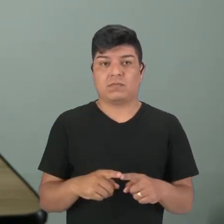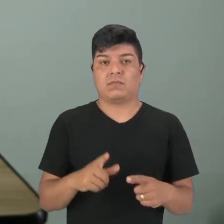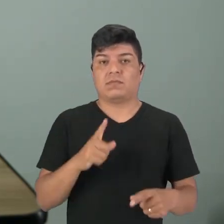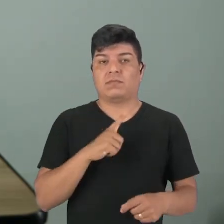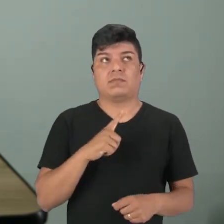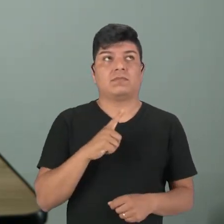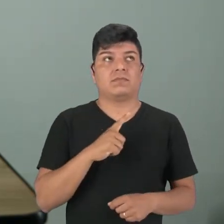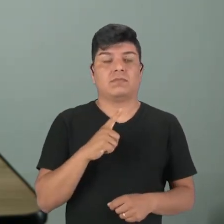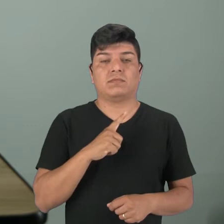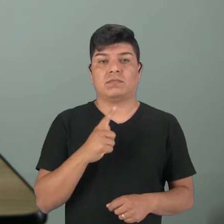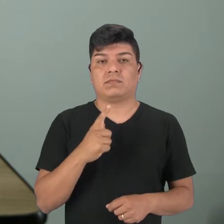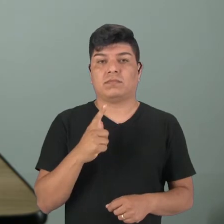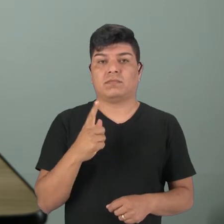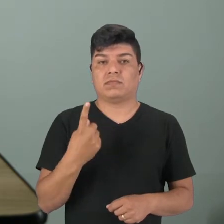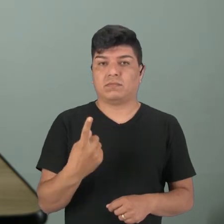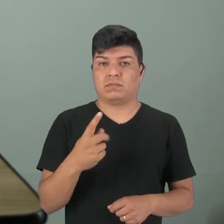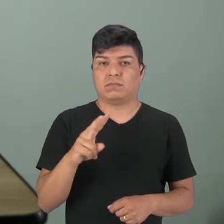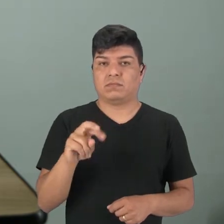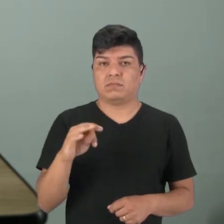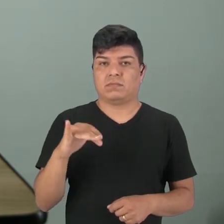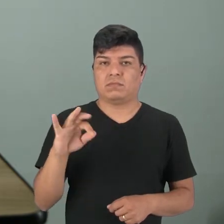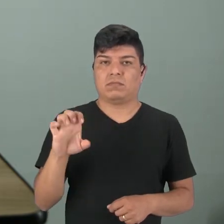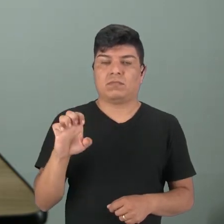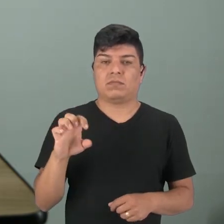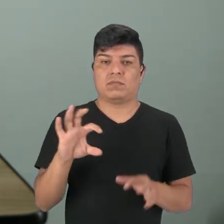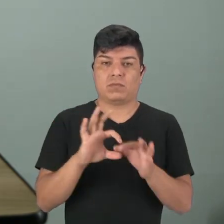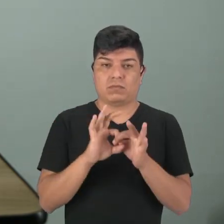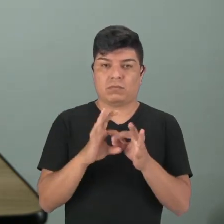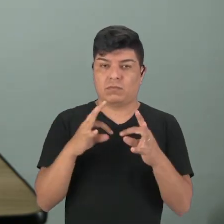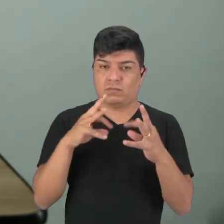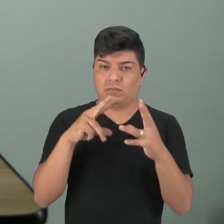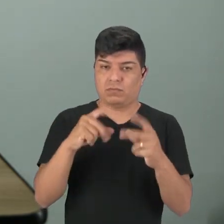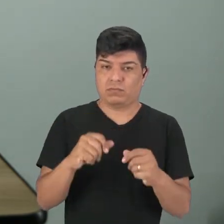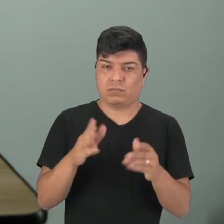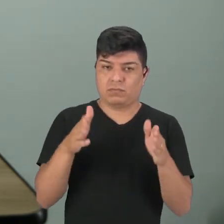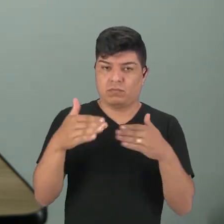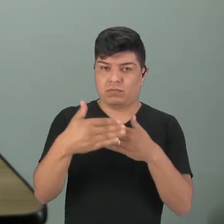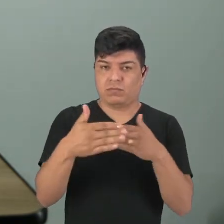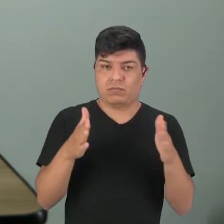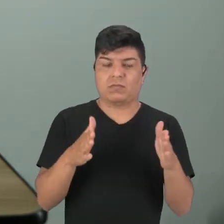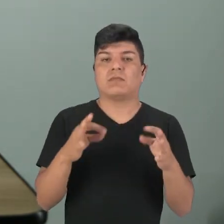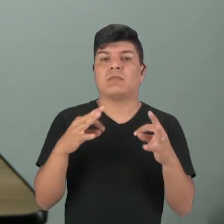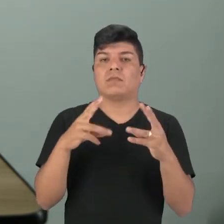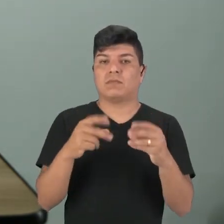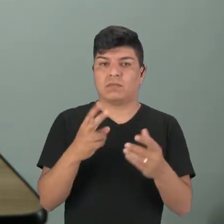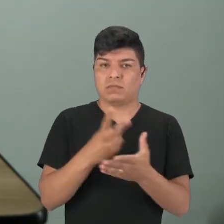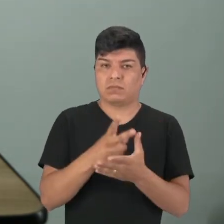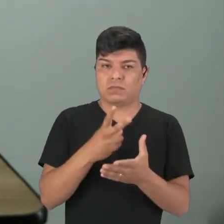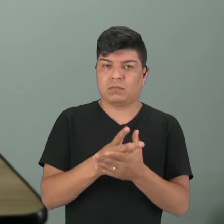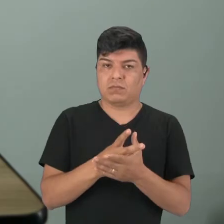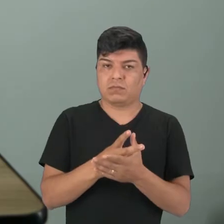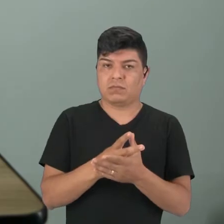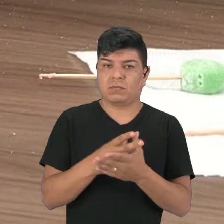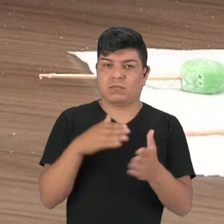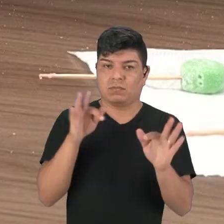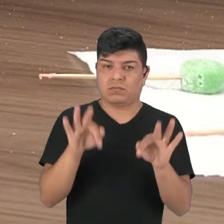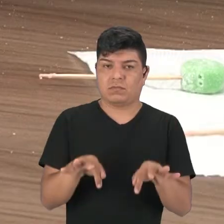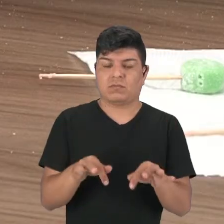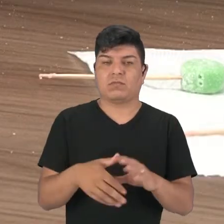vão ter uma vértice que une todas as laterais, né? Sempre aqui na